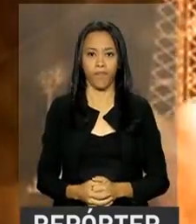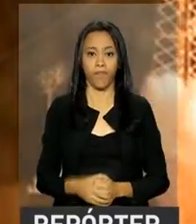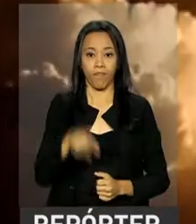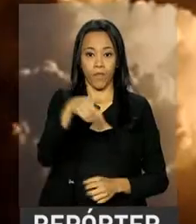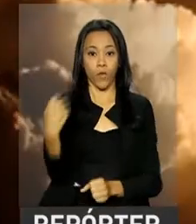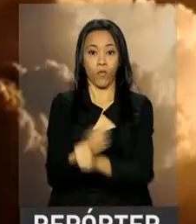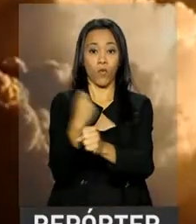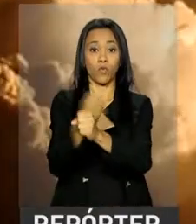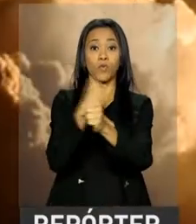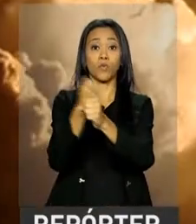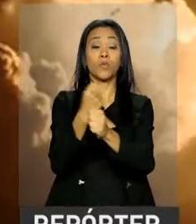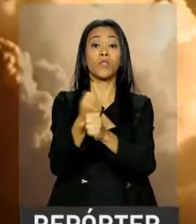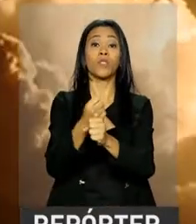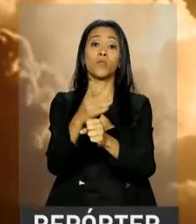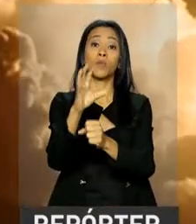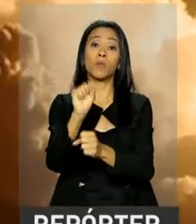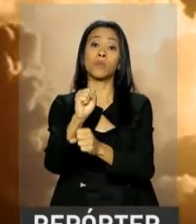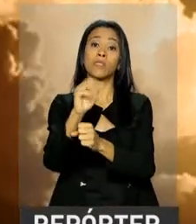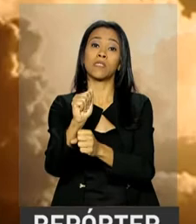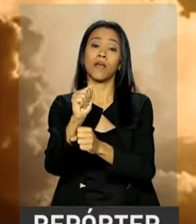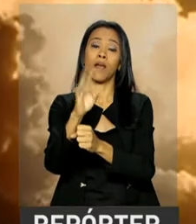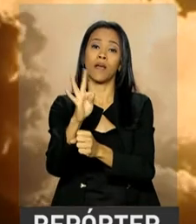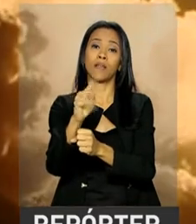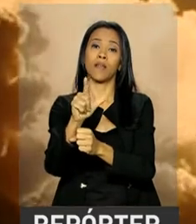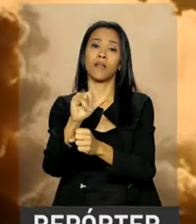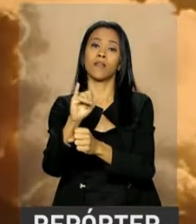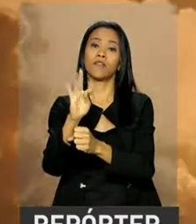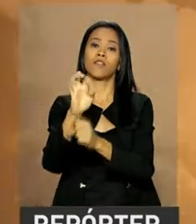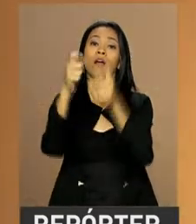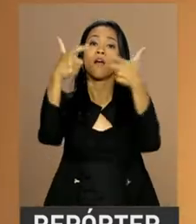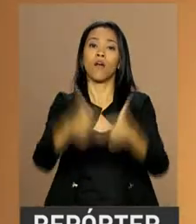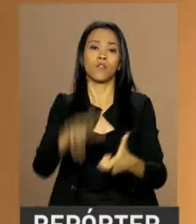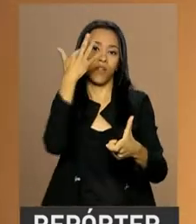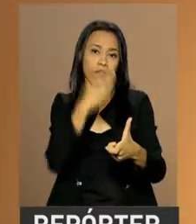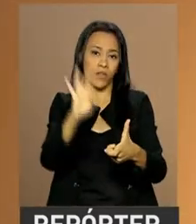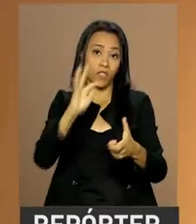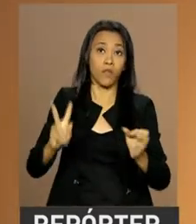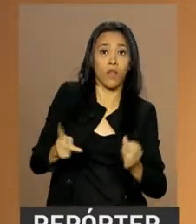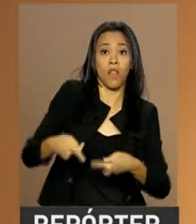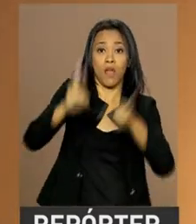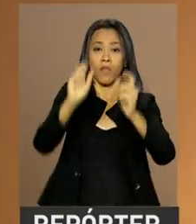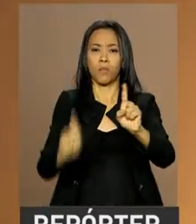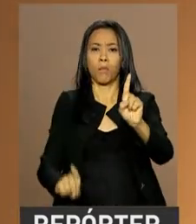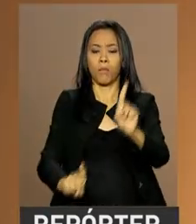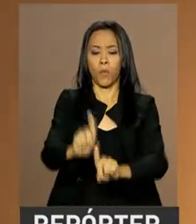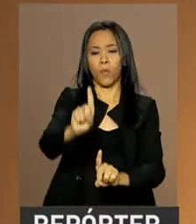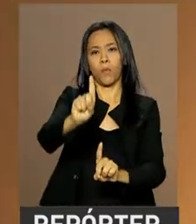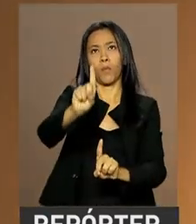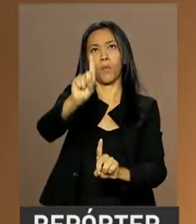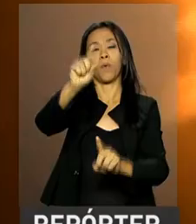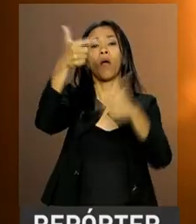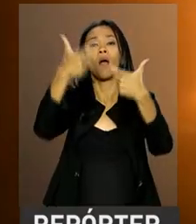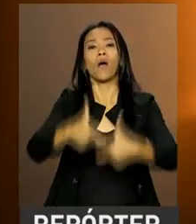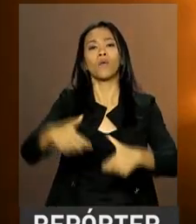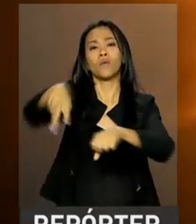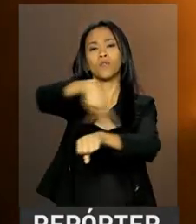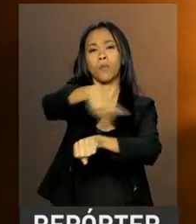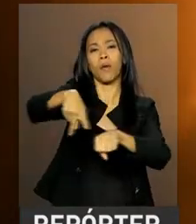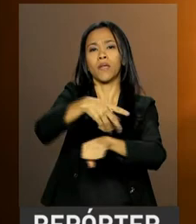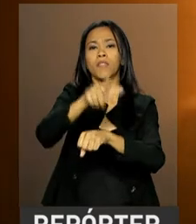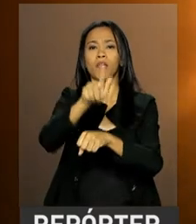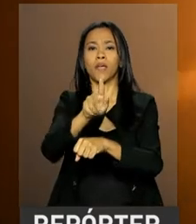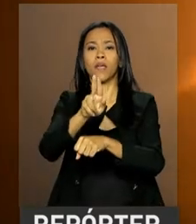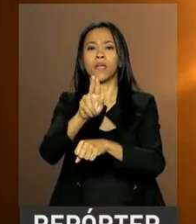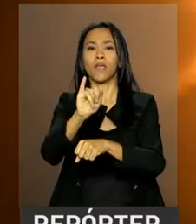Construído na França com acordo de transferência de tecnologia, o equipamento foi levado ao espaço por um foguete que partiu do Centro Espacial de Kourou,